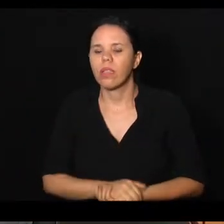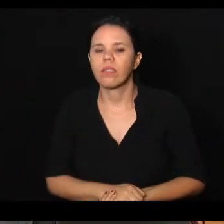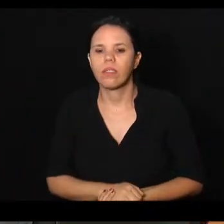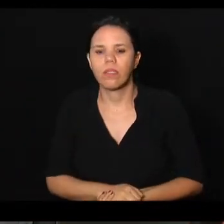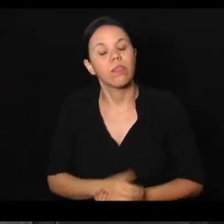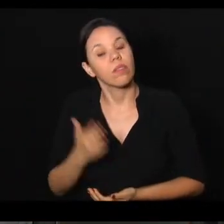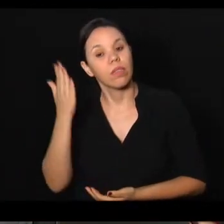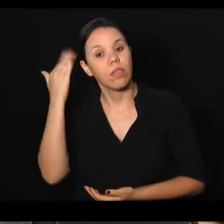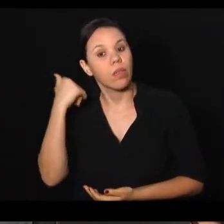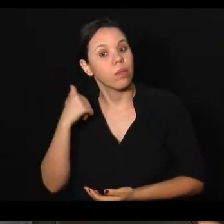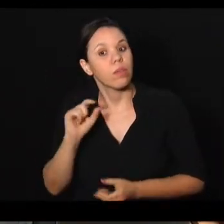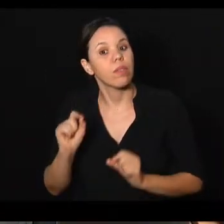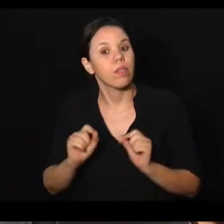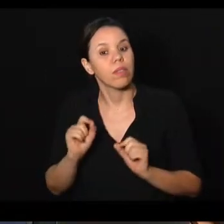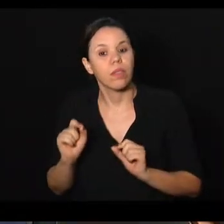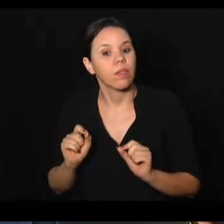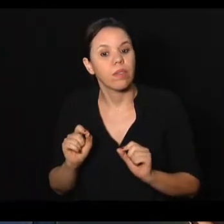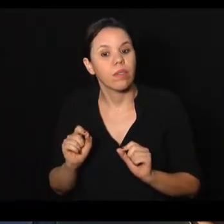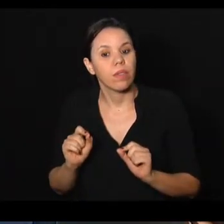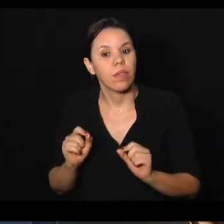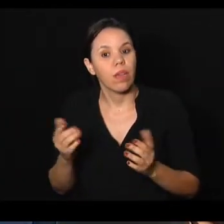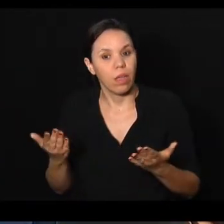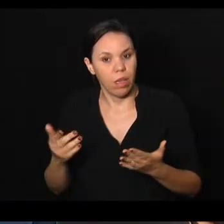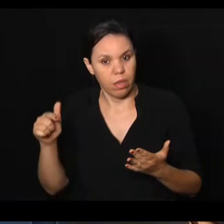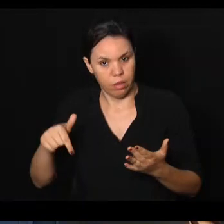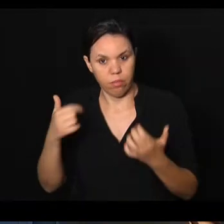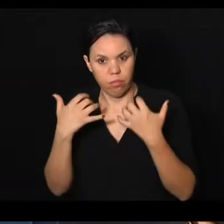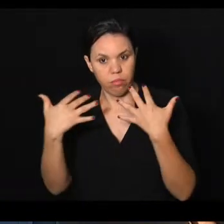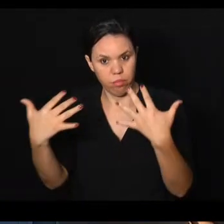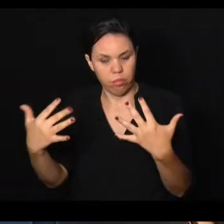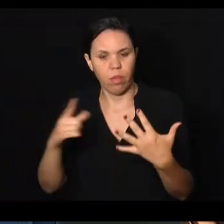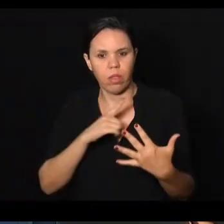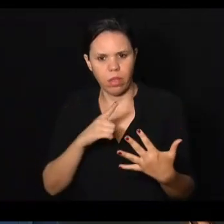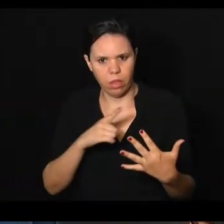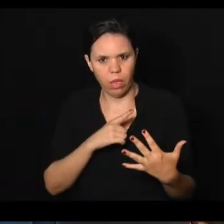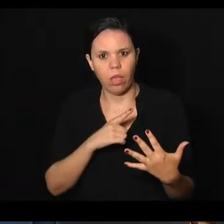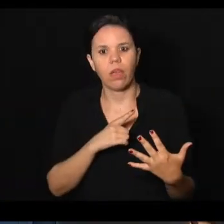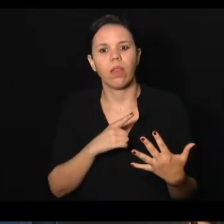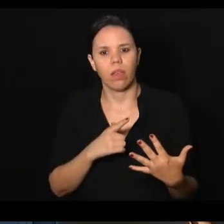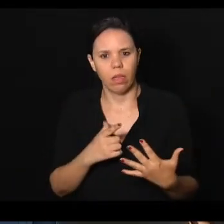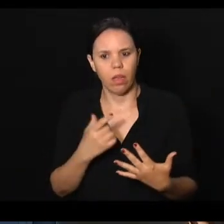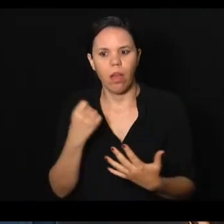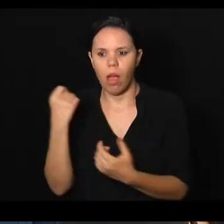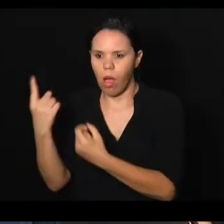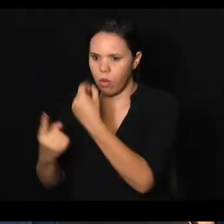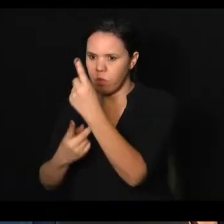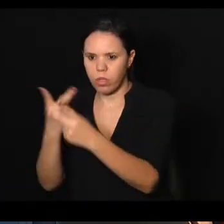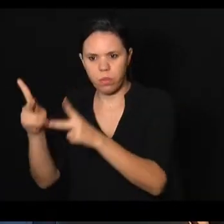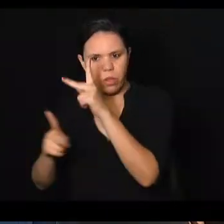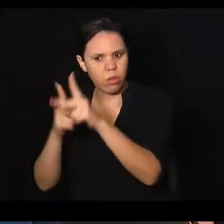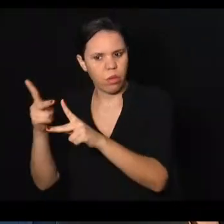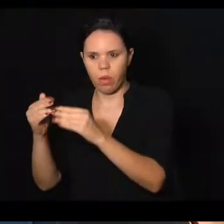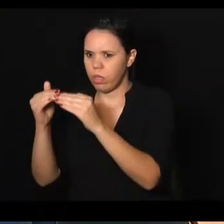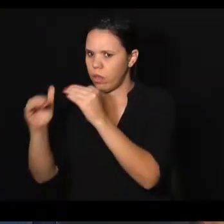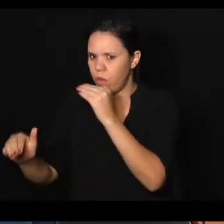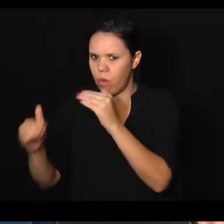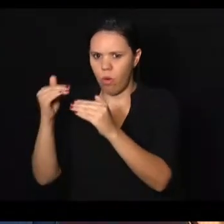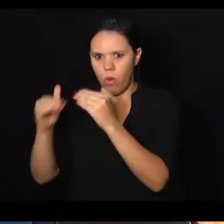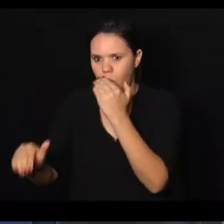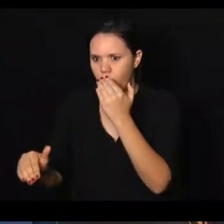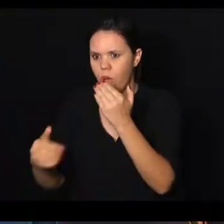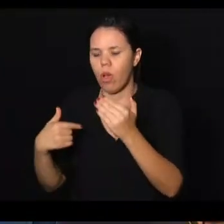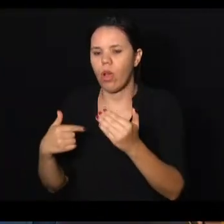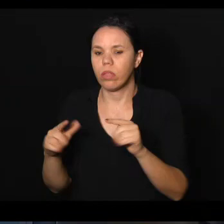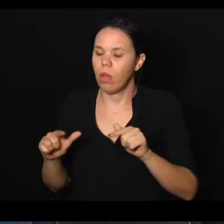Eu sei que nesse auditório nós temos pessoas que não concordam com o